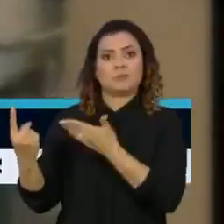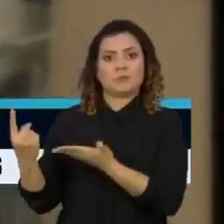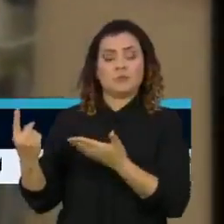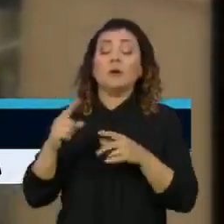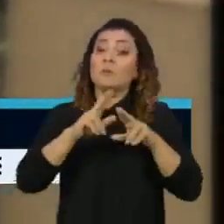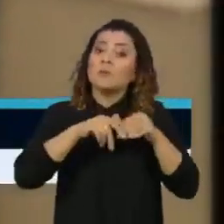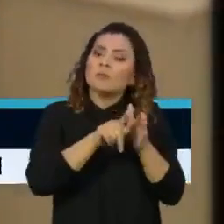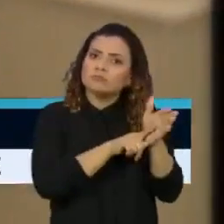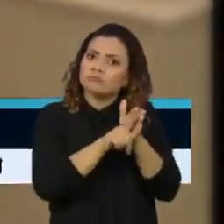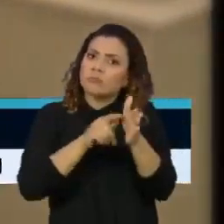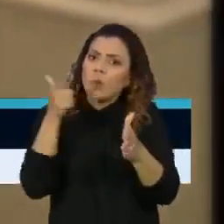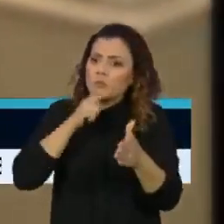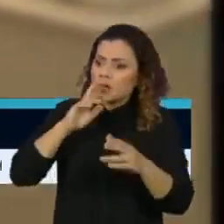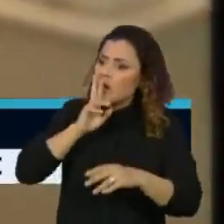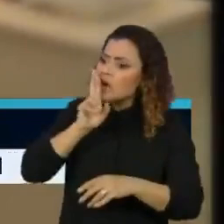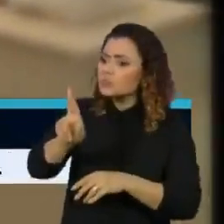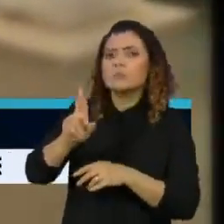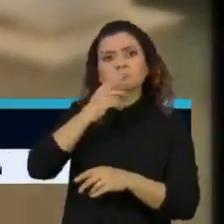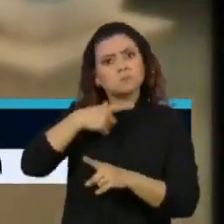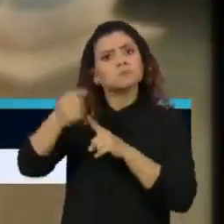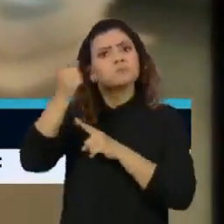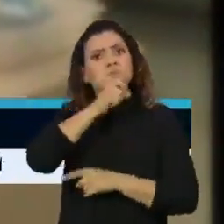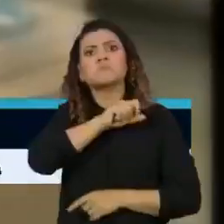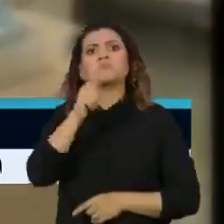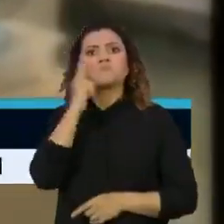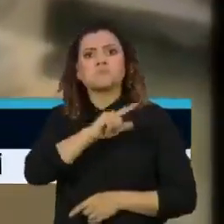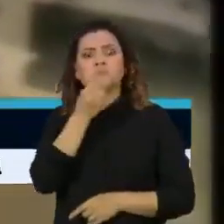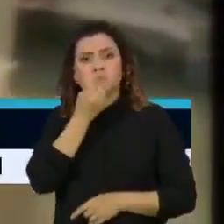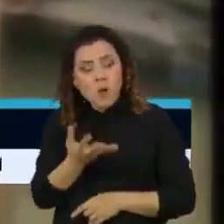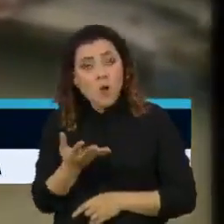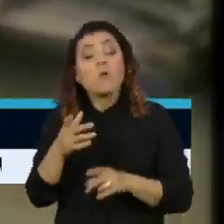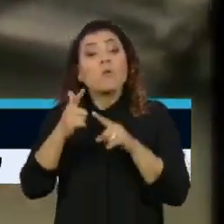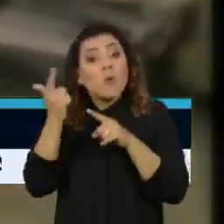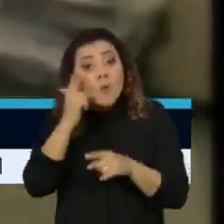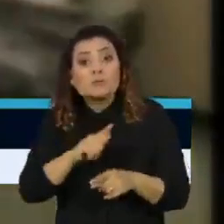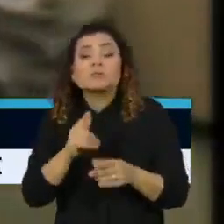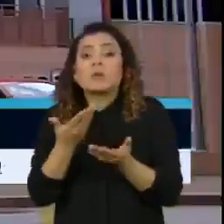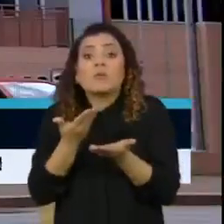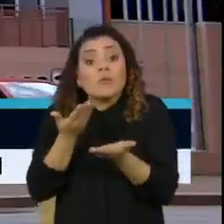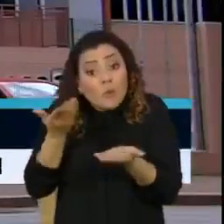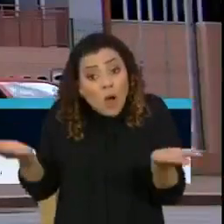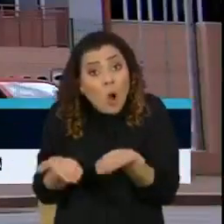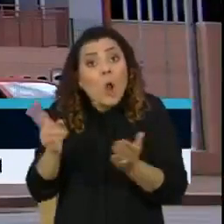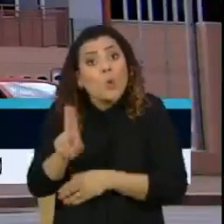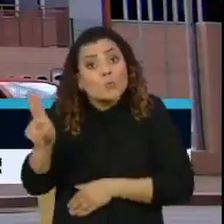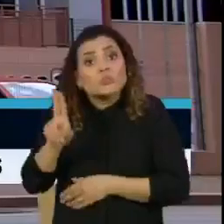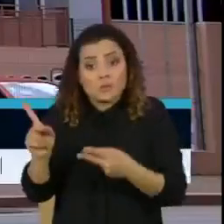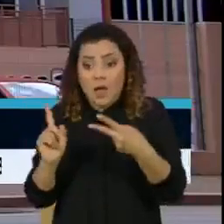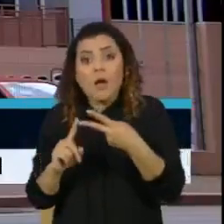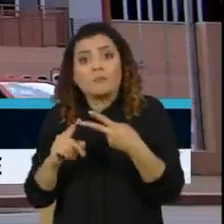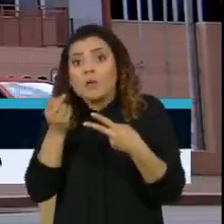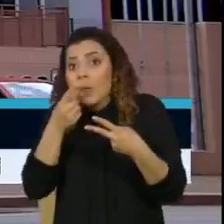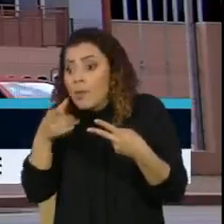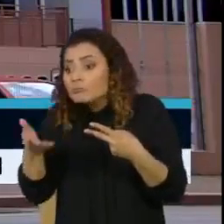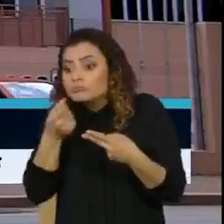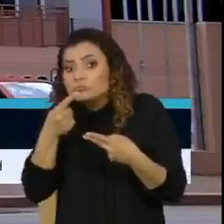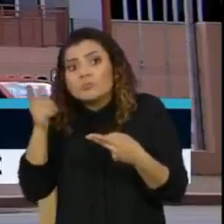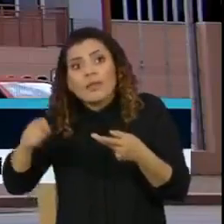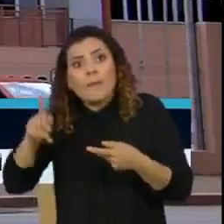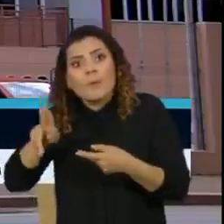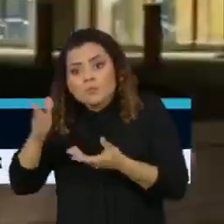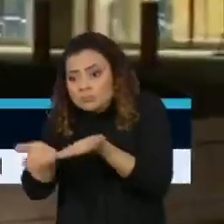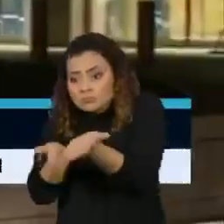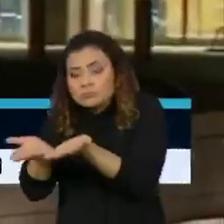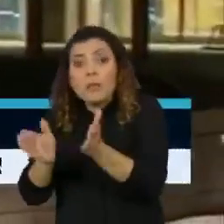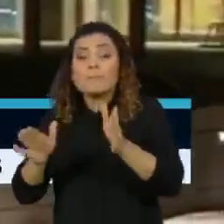Sucesso da experiência o baricitinib e passou a ser avaliado para utilização de uso Permanente no Brasil é provável que Anvisa de uma resposta